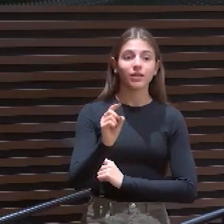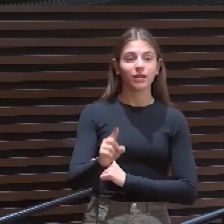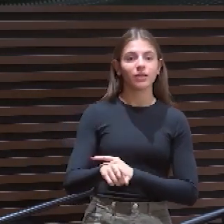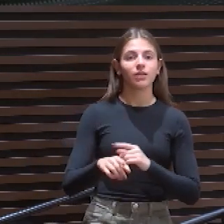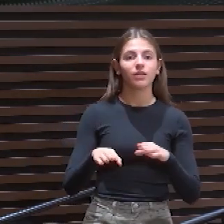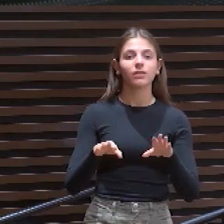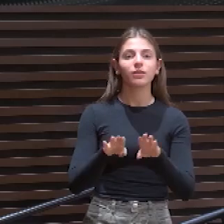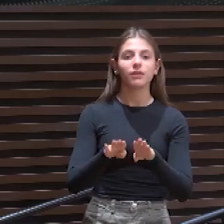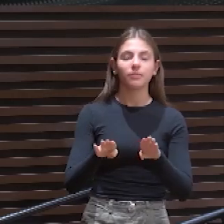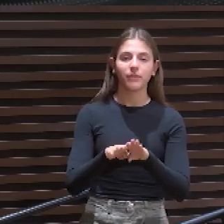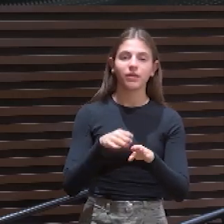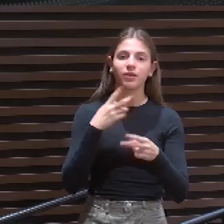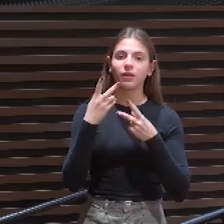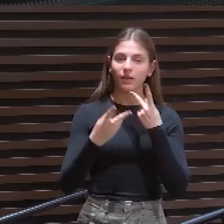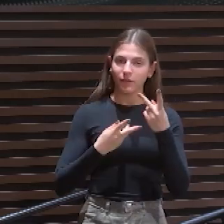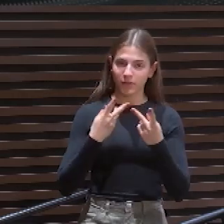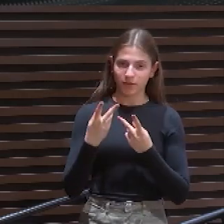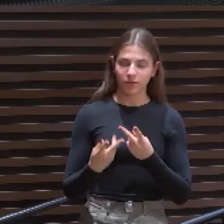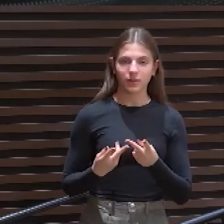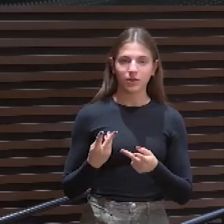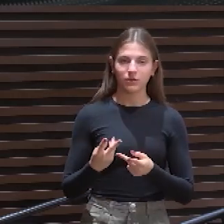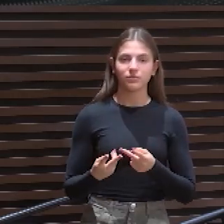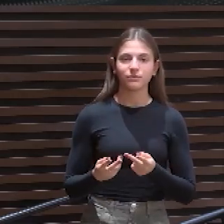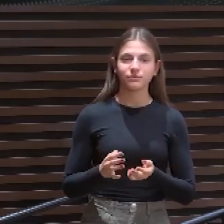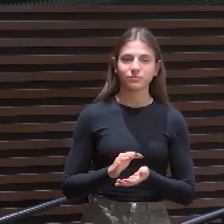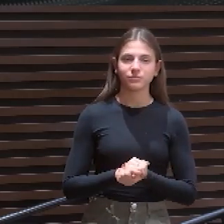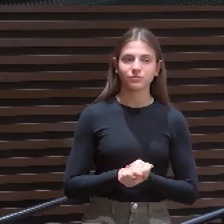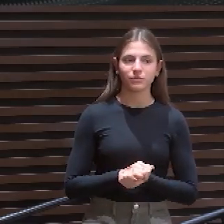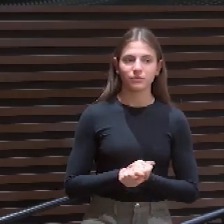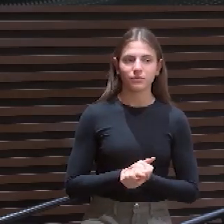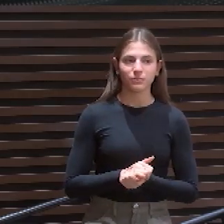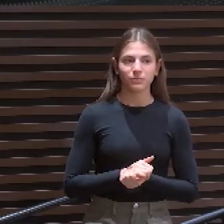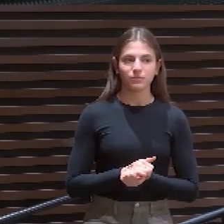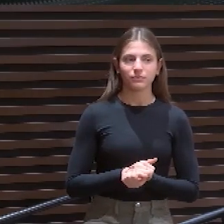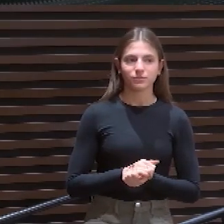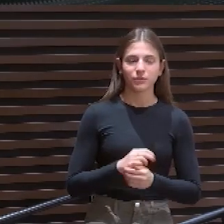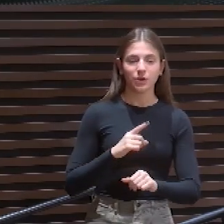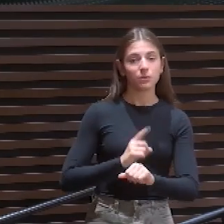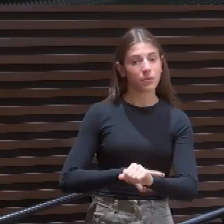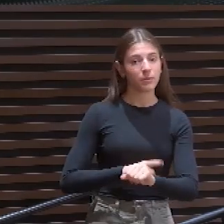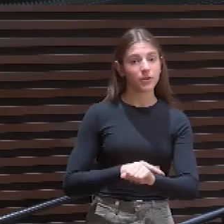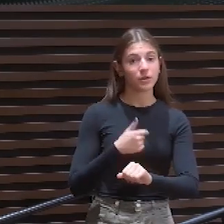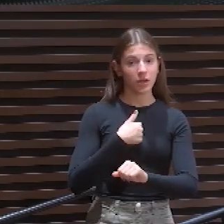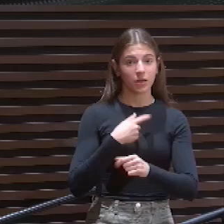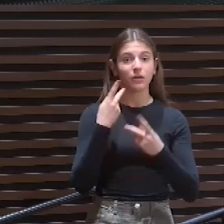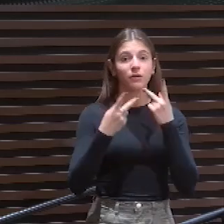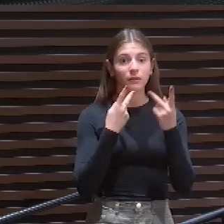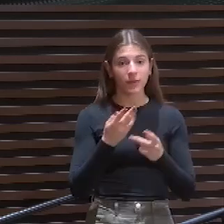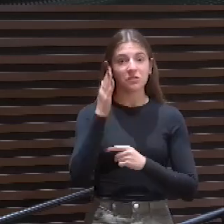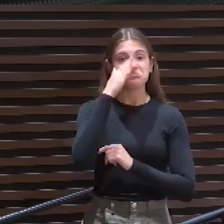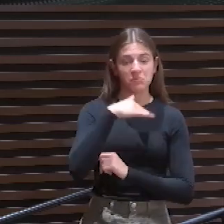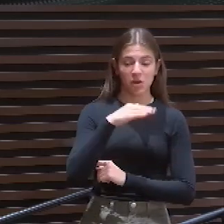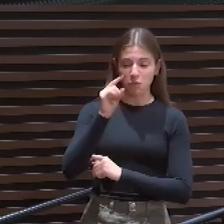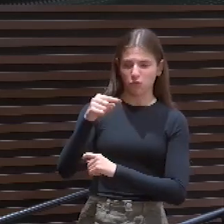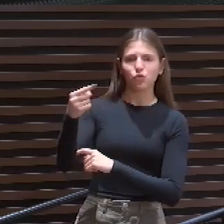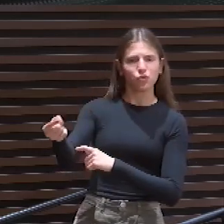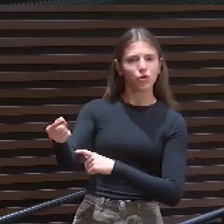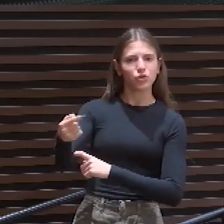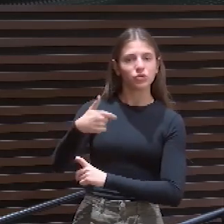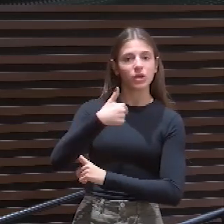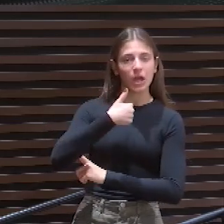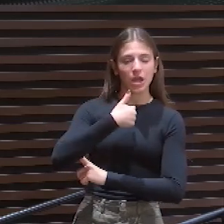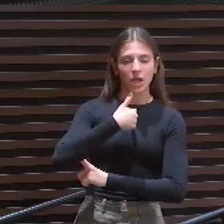é dita aqui é a posição de que quando eu falo e falo mal e falo de alguém, eu me coloco num